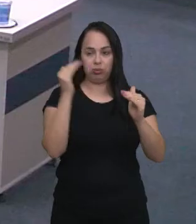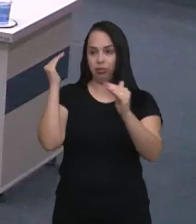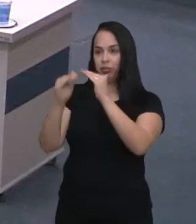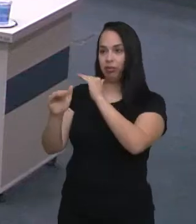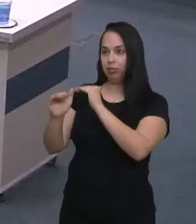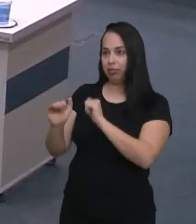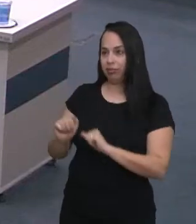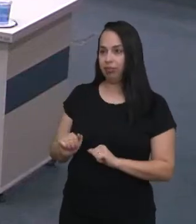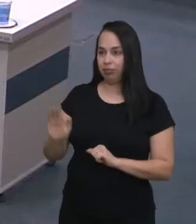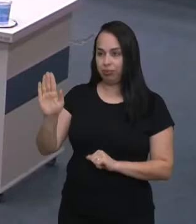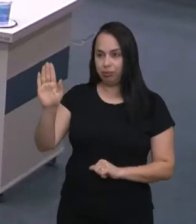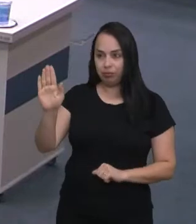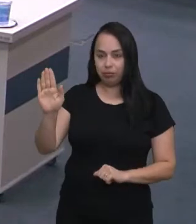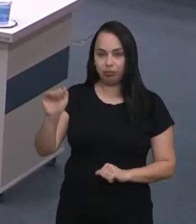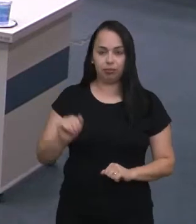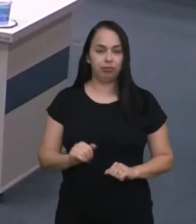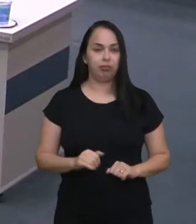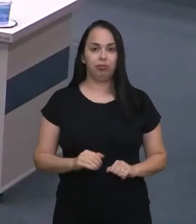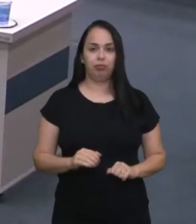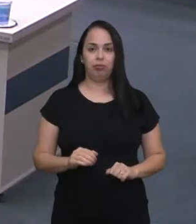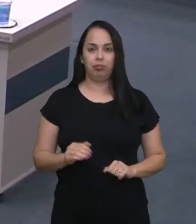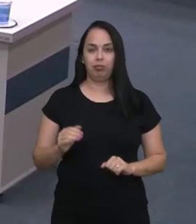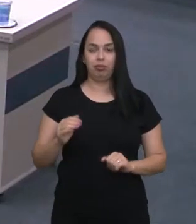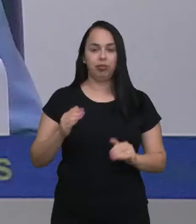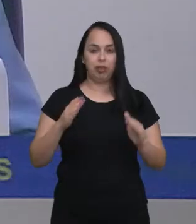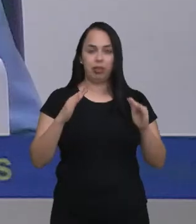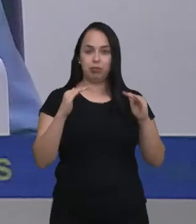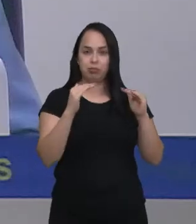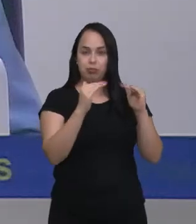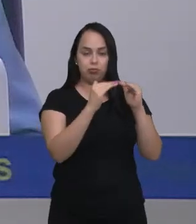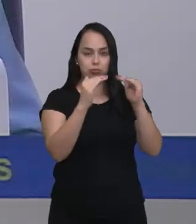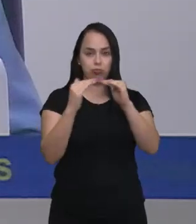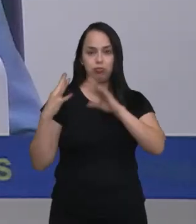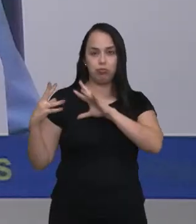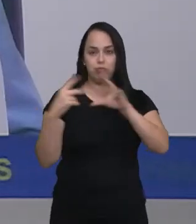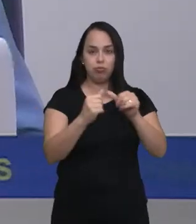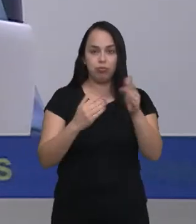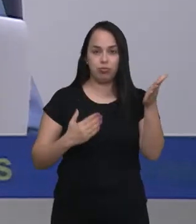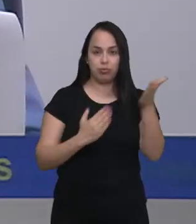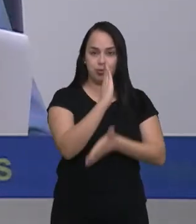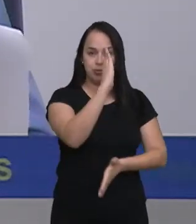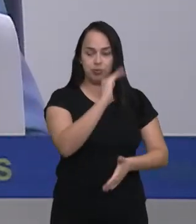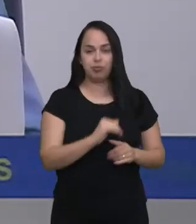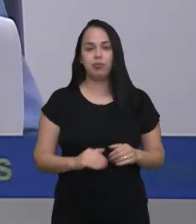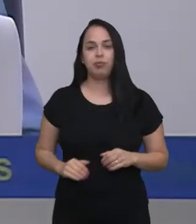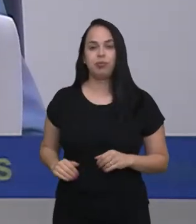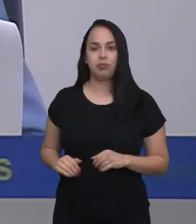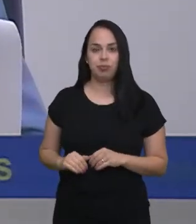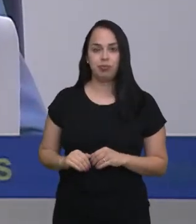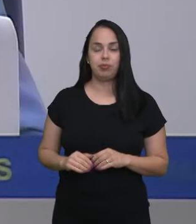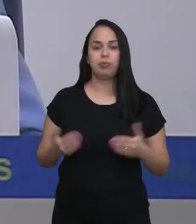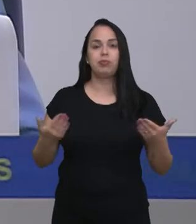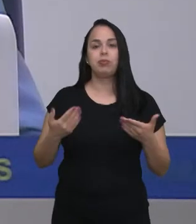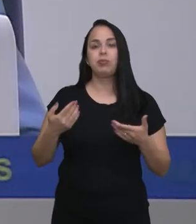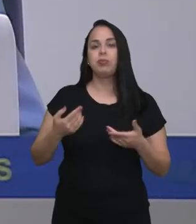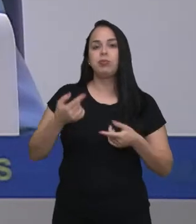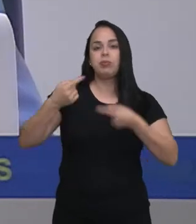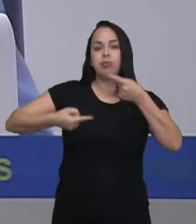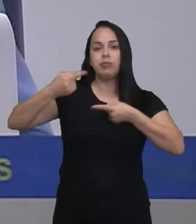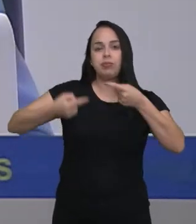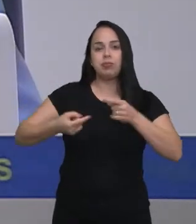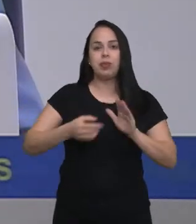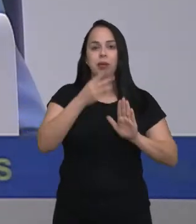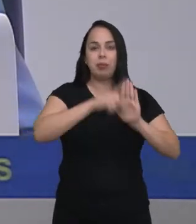manifestem. Nenhum voto contrário, senhor presidente. Aprovado por unanimidade. Em discussão, o processo número